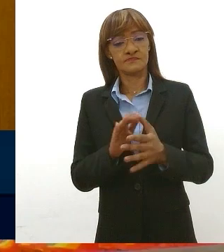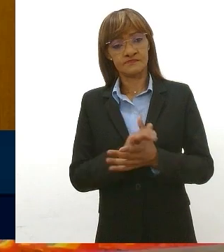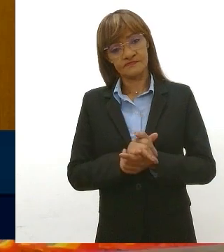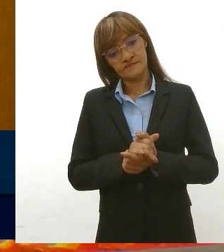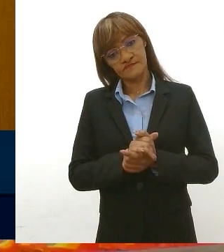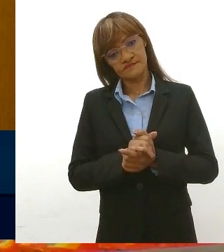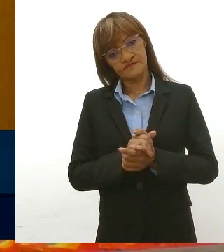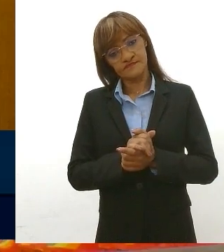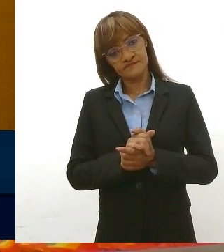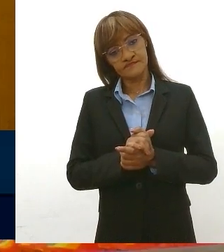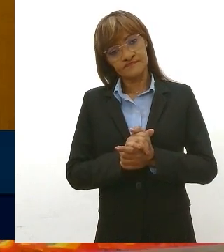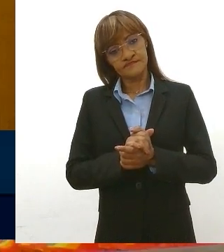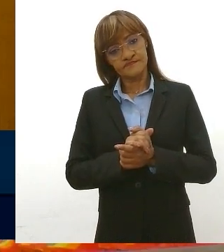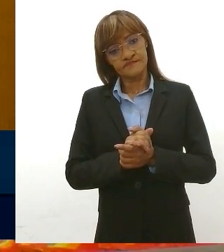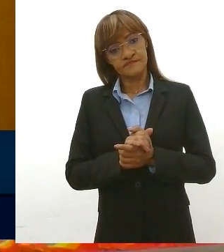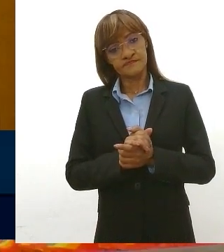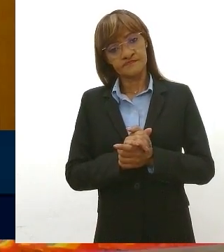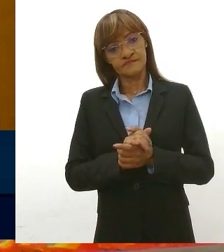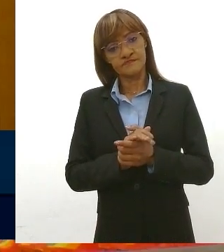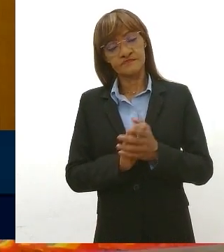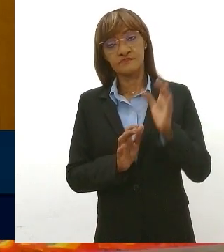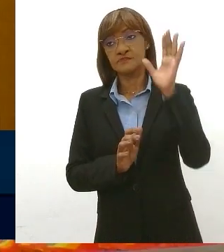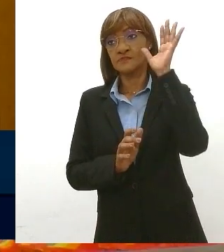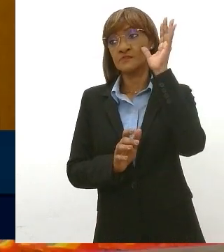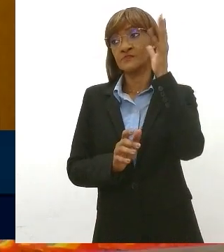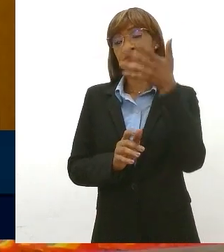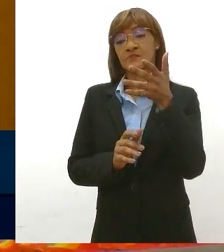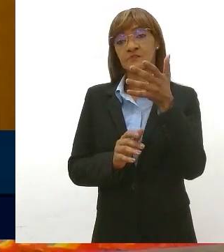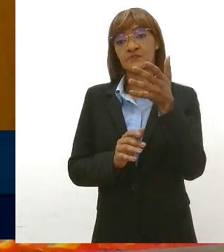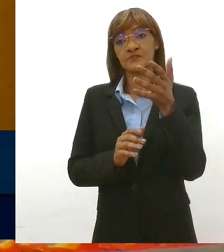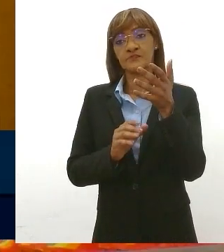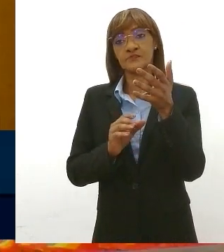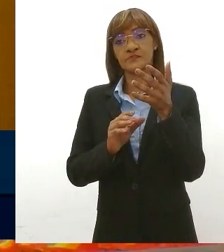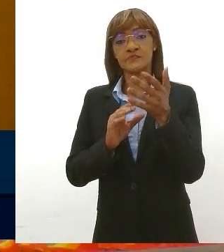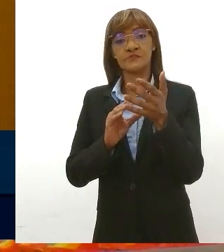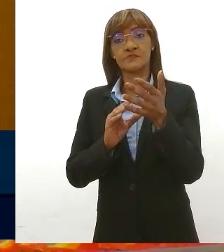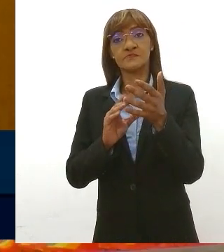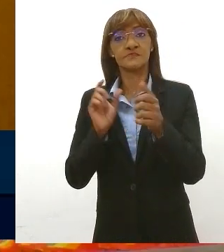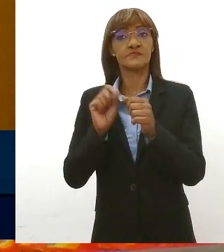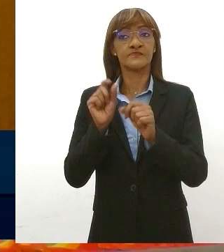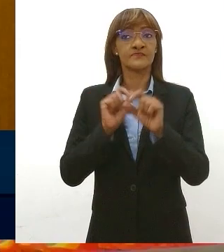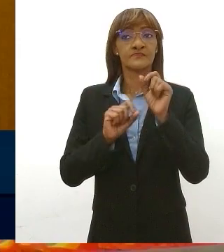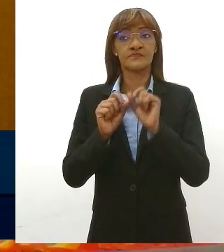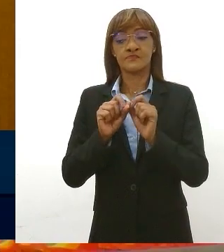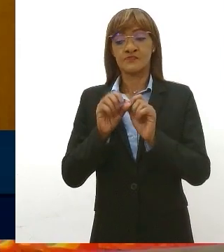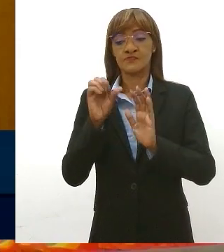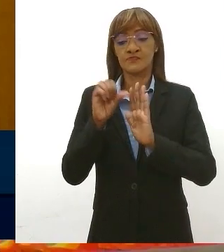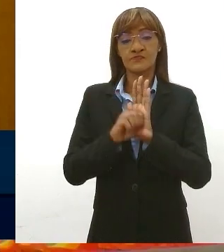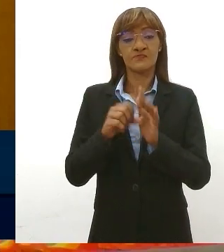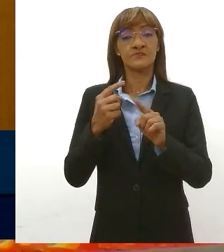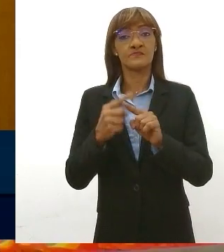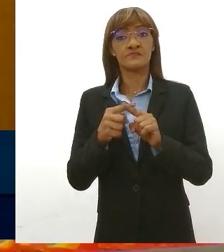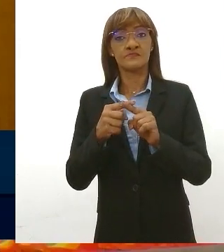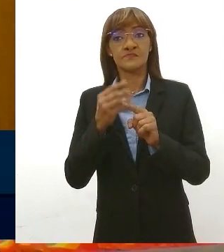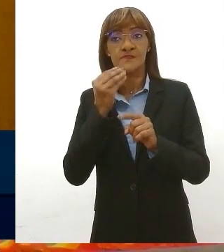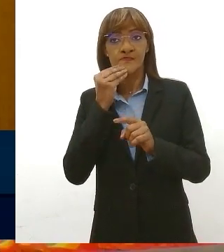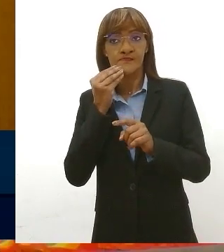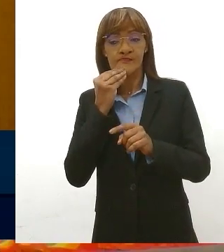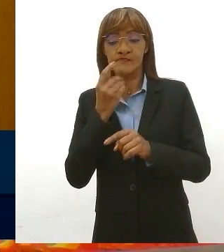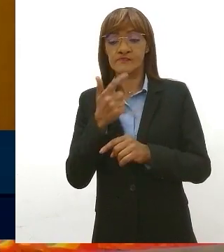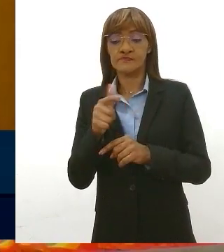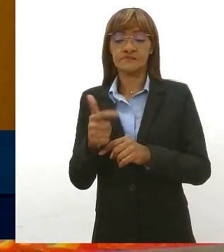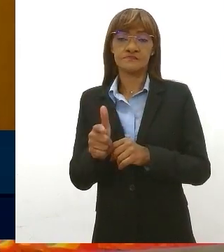para a criminalidade por falta de projetos, por falta de oportunidade. Então a Sejuc,